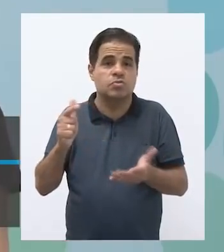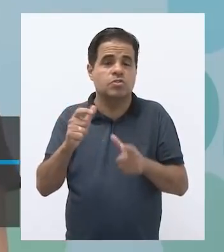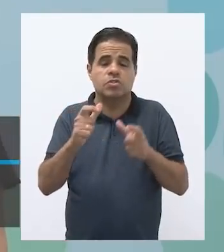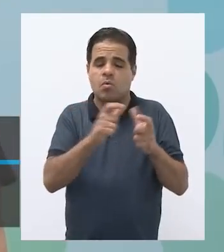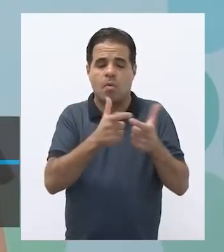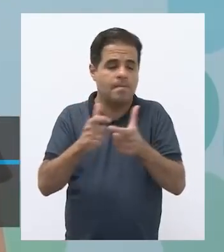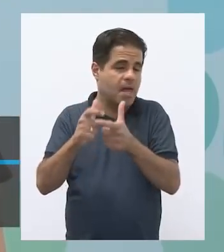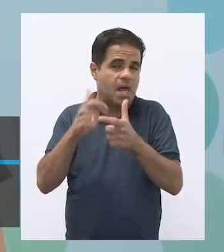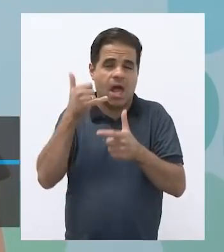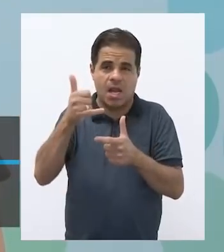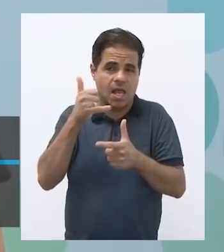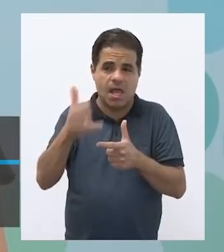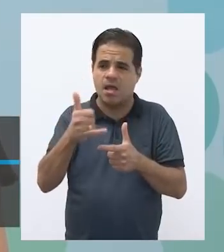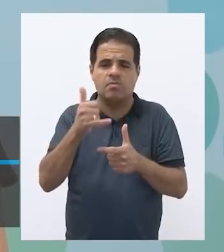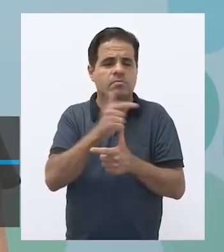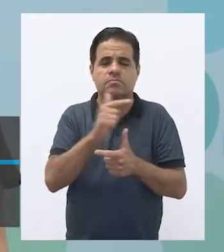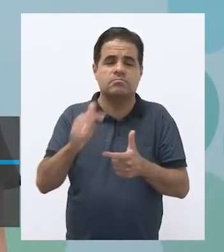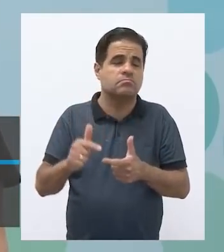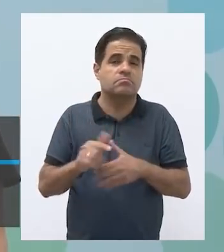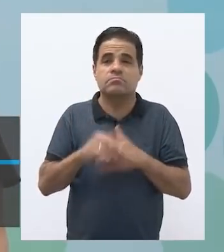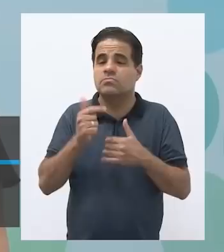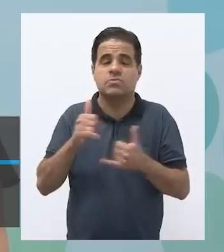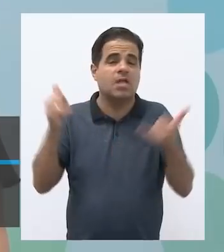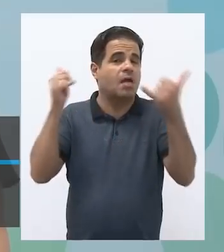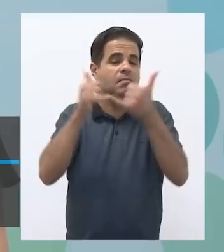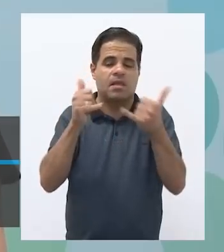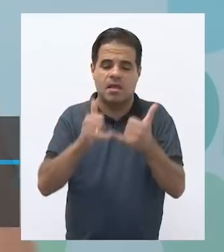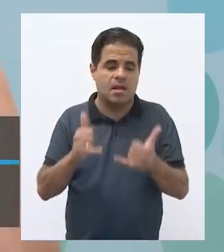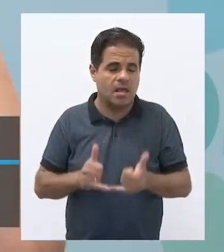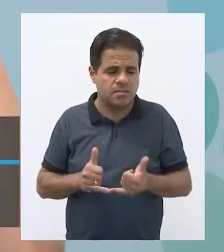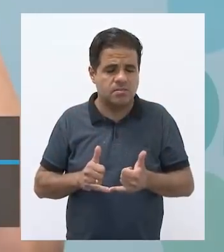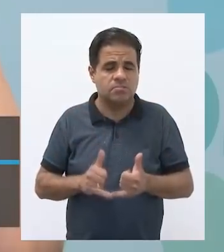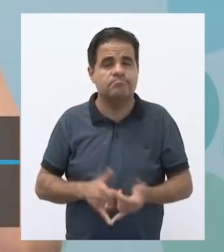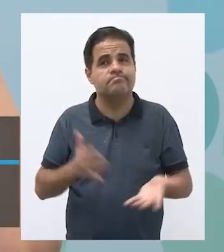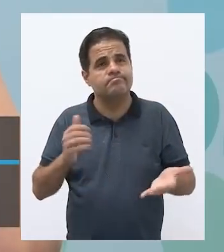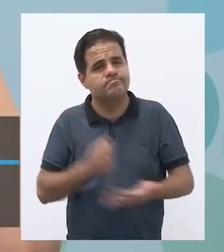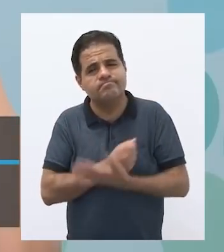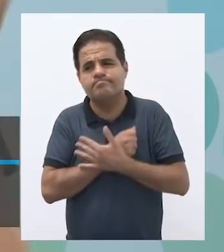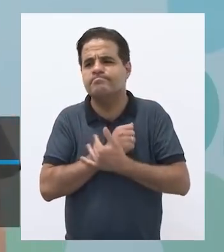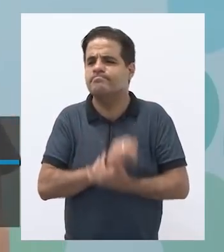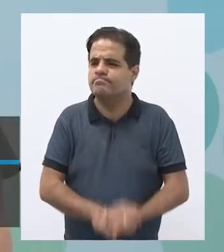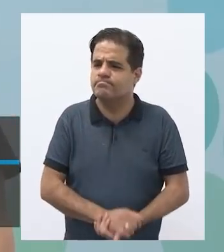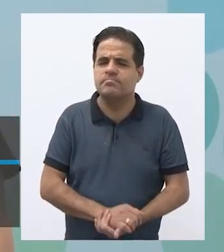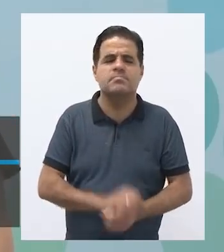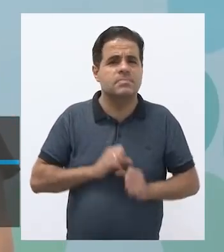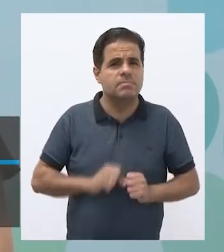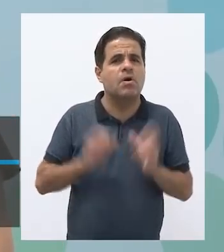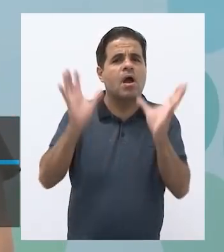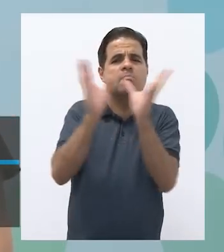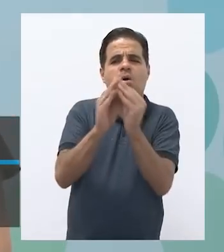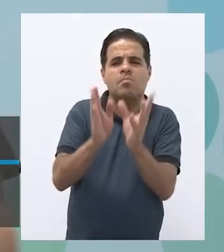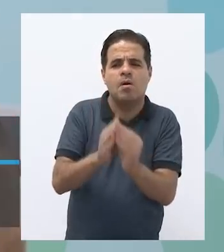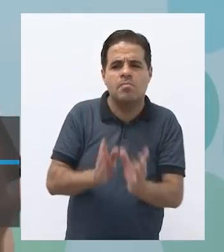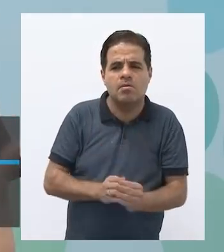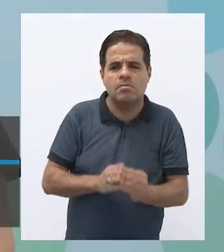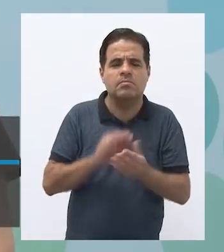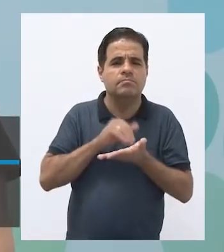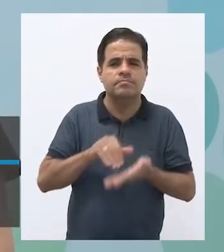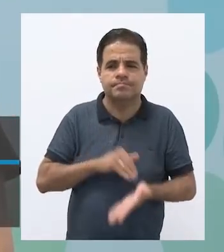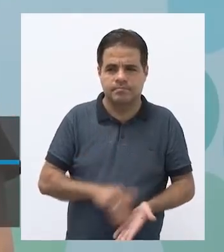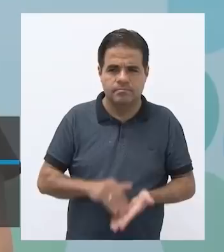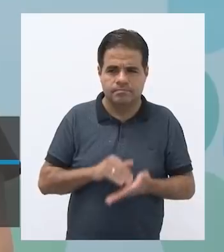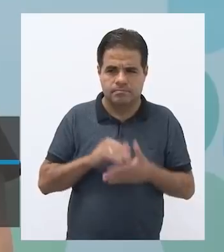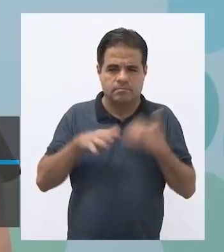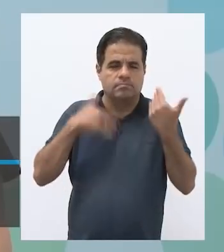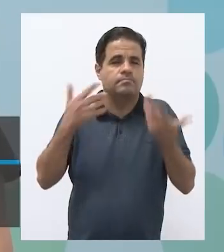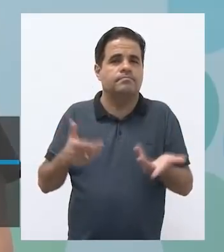aparelho, ou outros não tinham a internet, né? Então, Marcos, você pode contextualizar aí o que a secretaria fez e